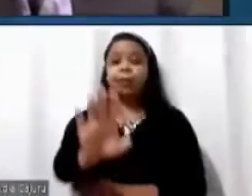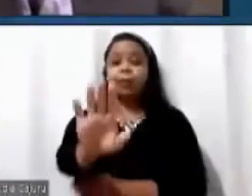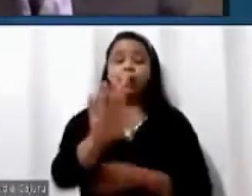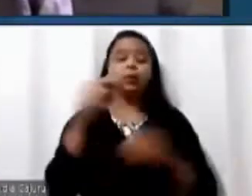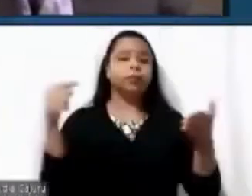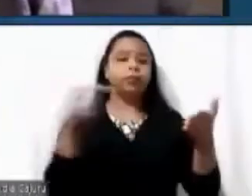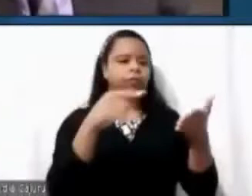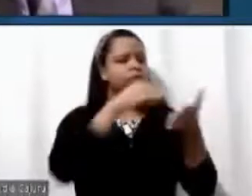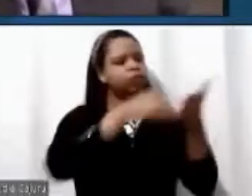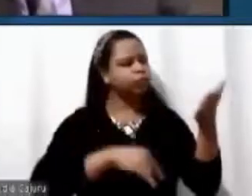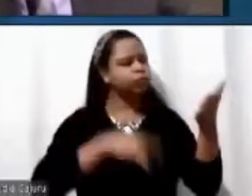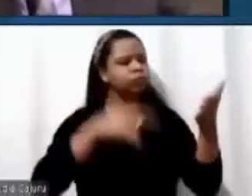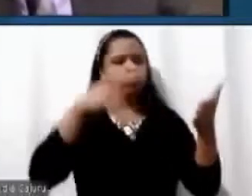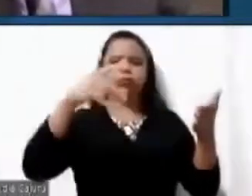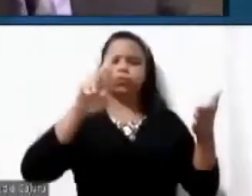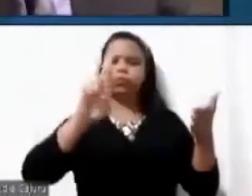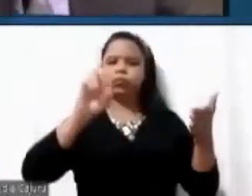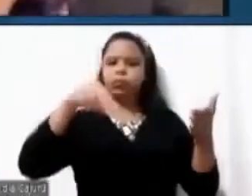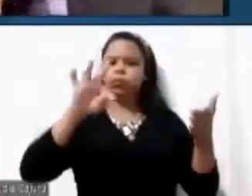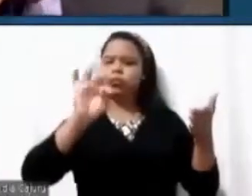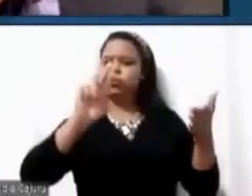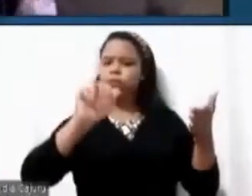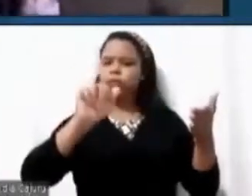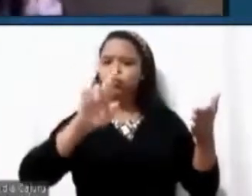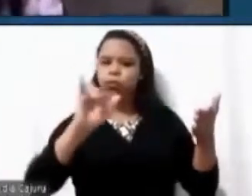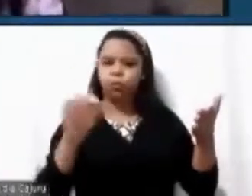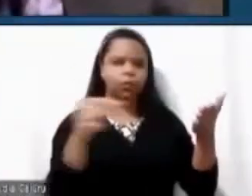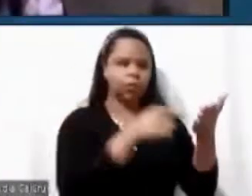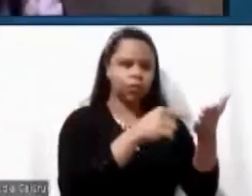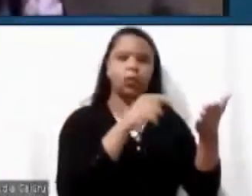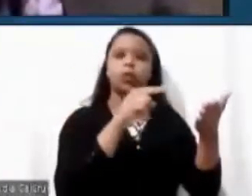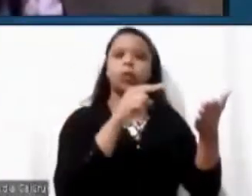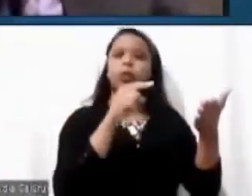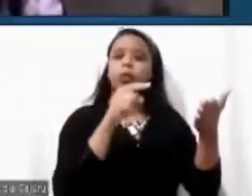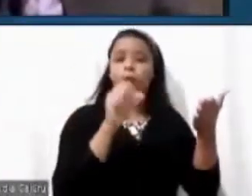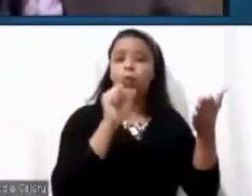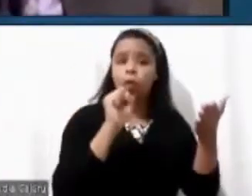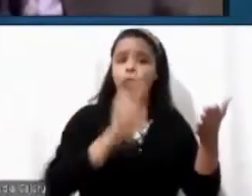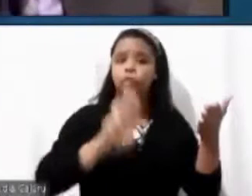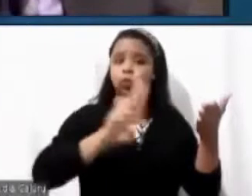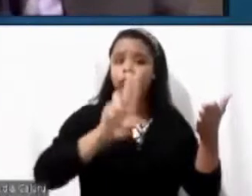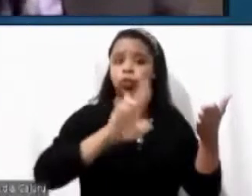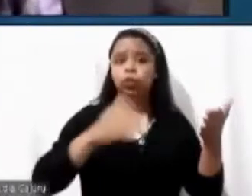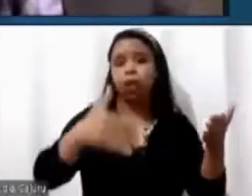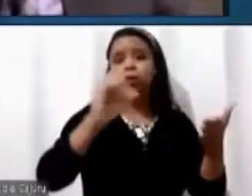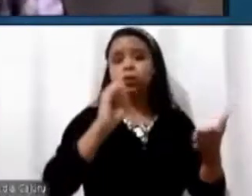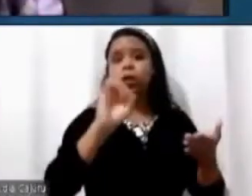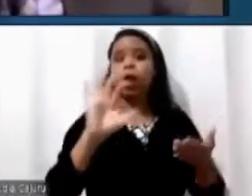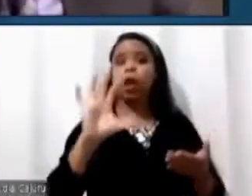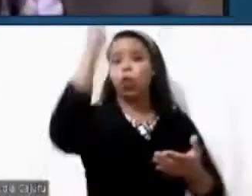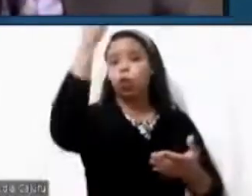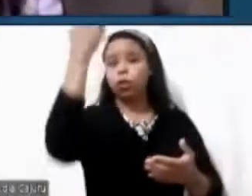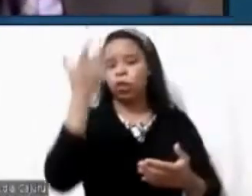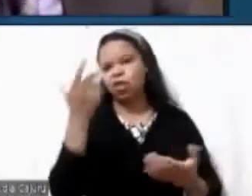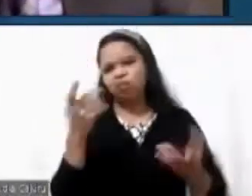de interesse do médico, inclusive numa eventual defesa contra alguma alegação infundada sobre a sua